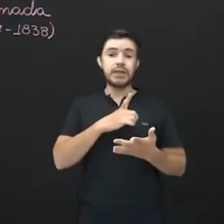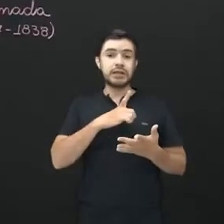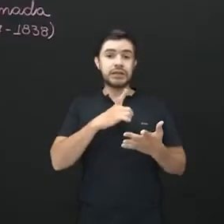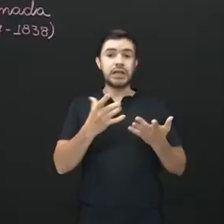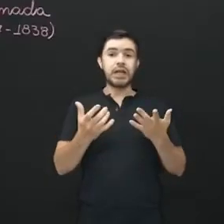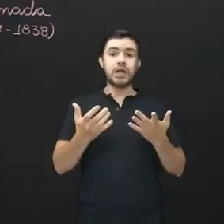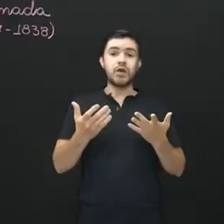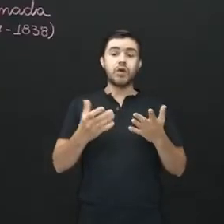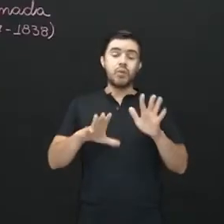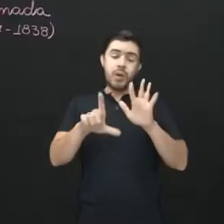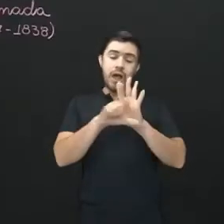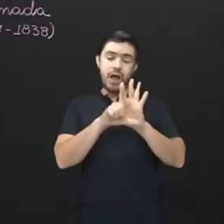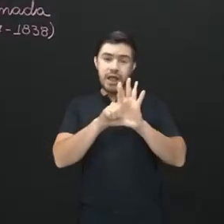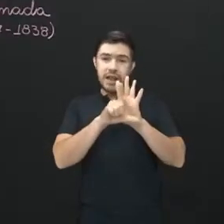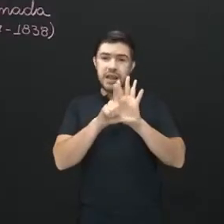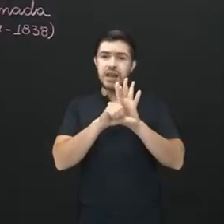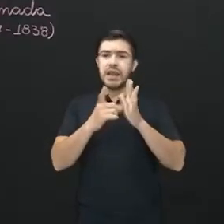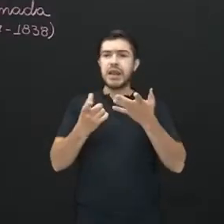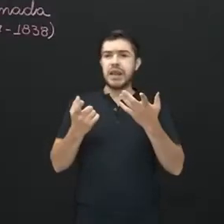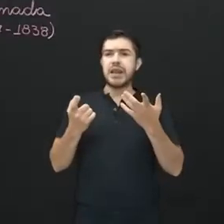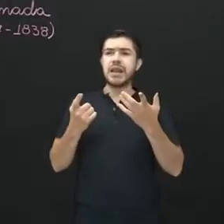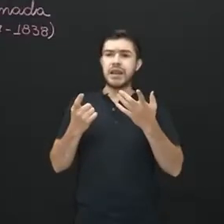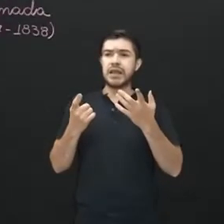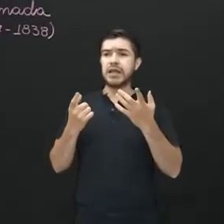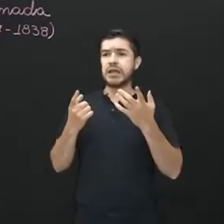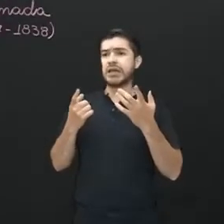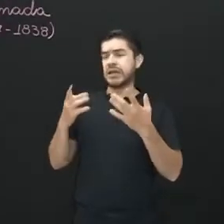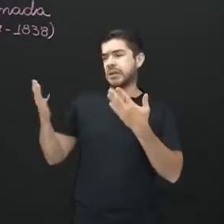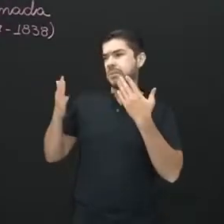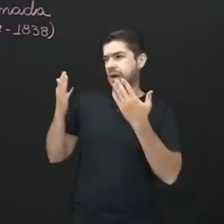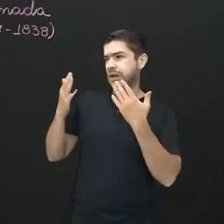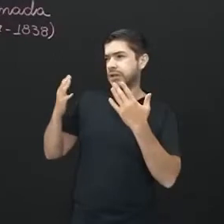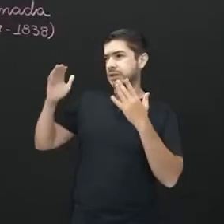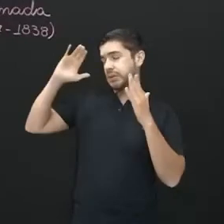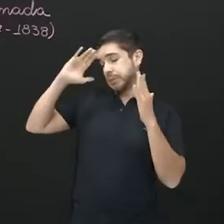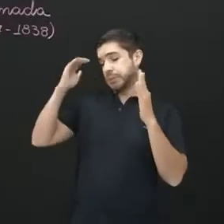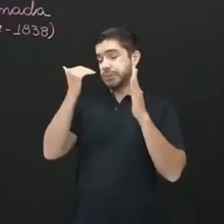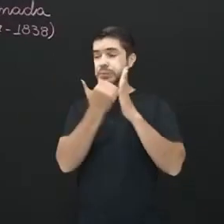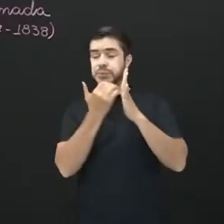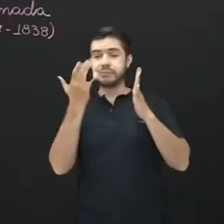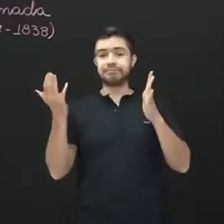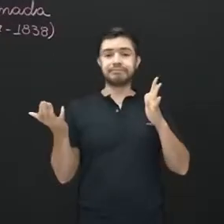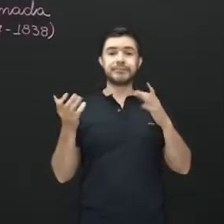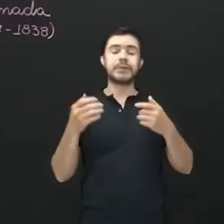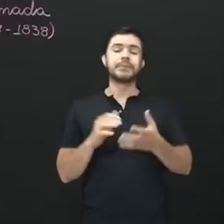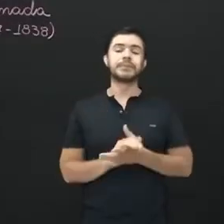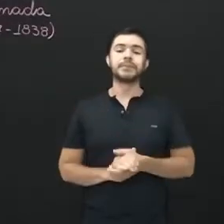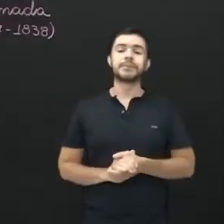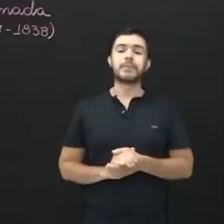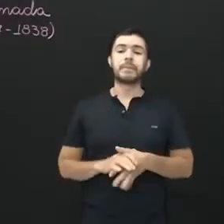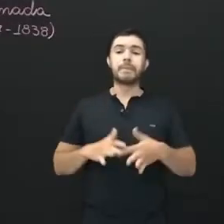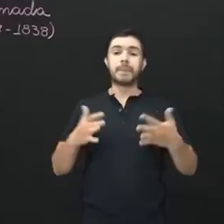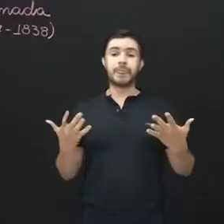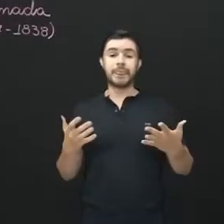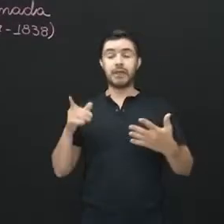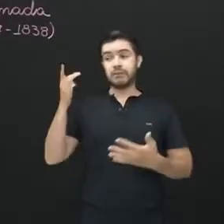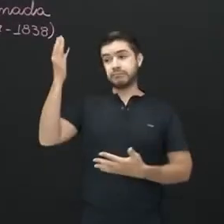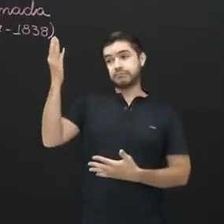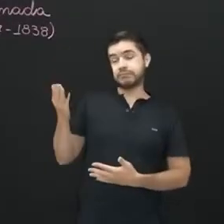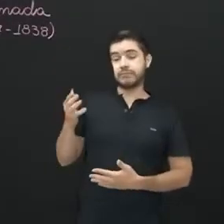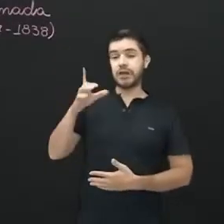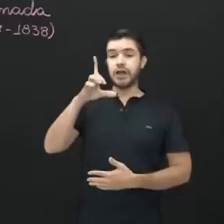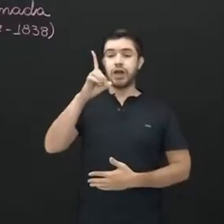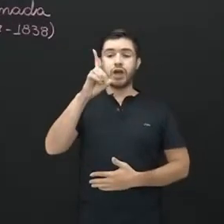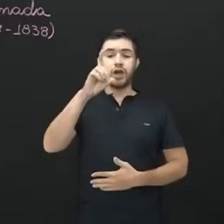tese, né, em teoria, limitaria os poderes do imperador, com a criação do poder moderador, essa figura, Dom Pedro